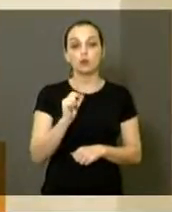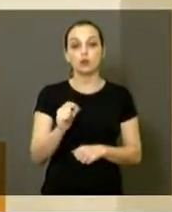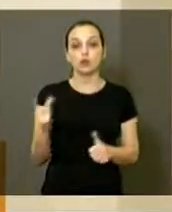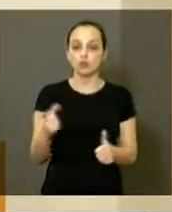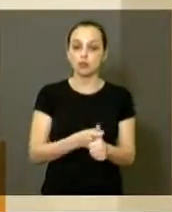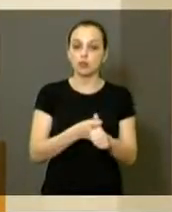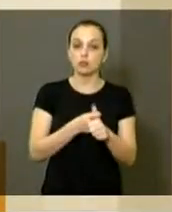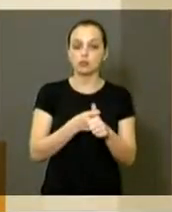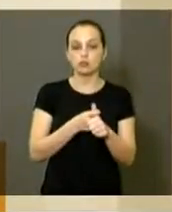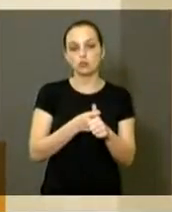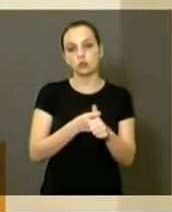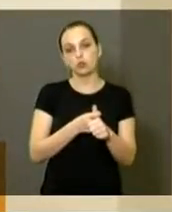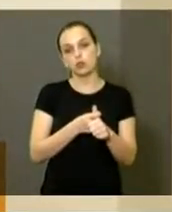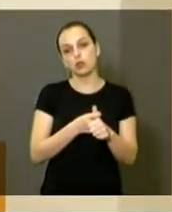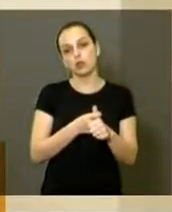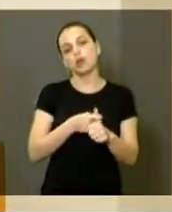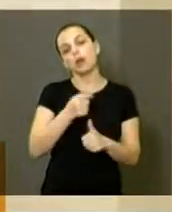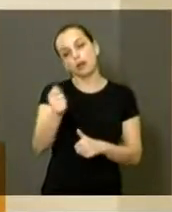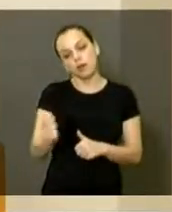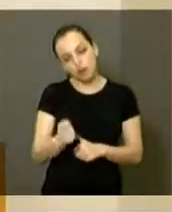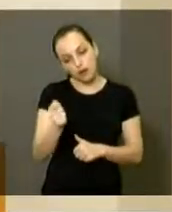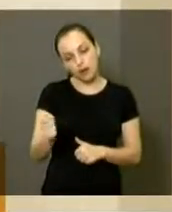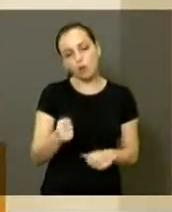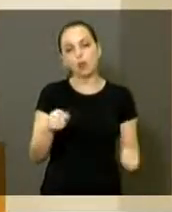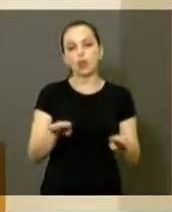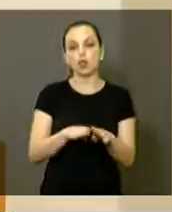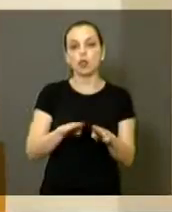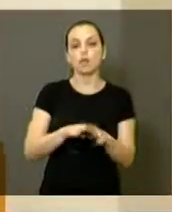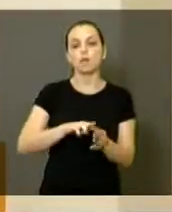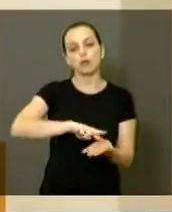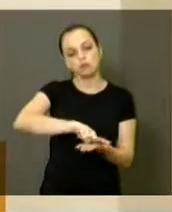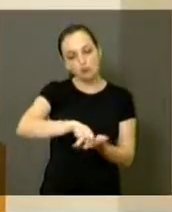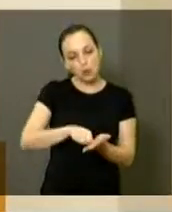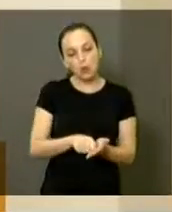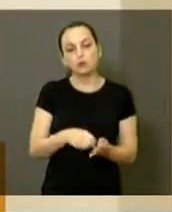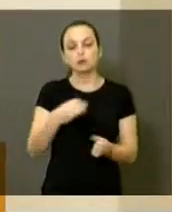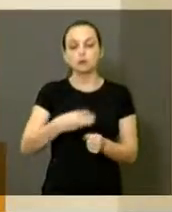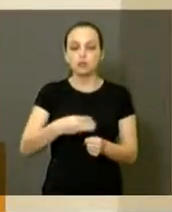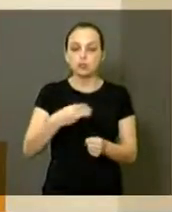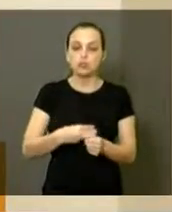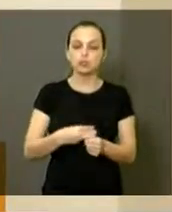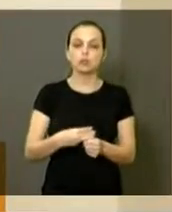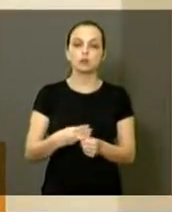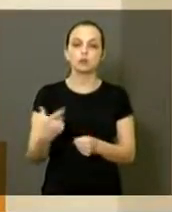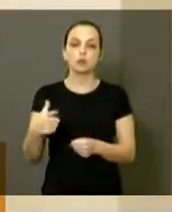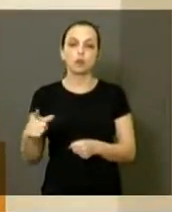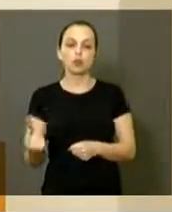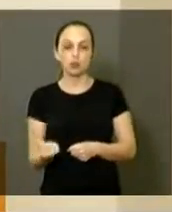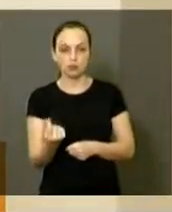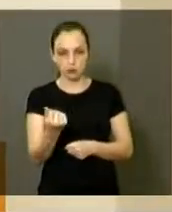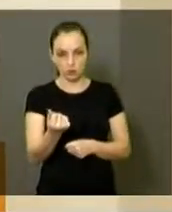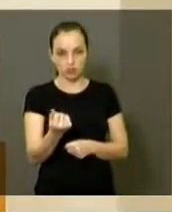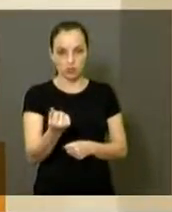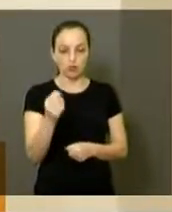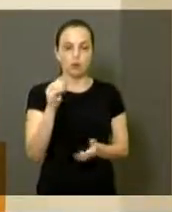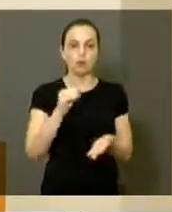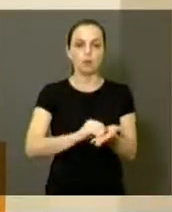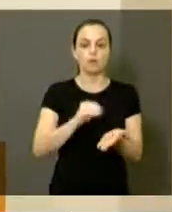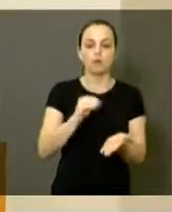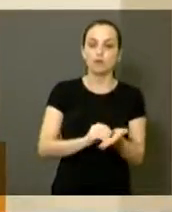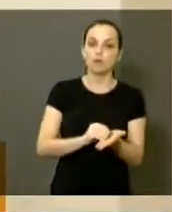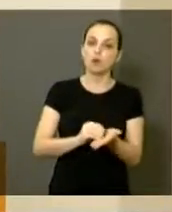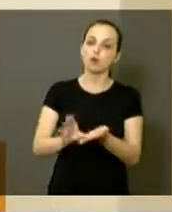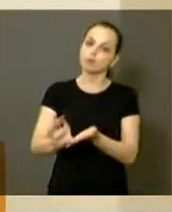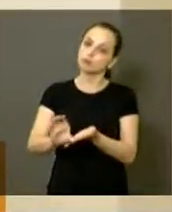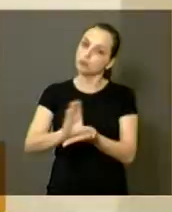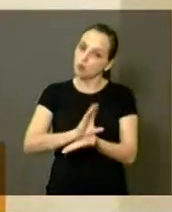dívidas, não só no município de Araraquara, como em todos os municípios aí que estão sofrendo com tudo isso. Porque é uma falta de repasse